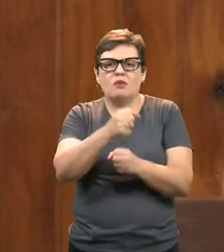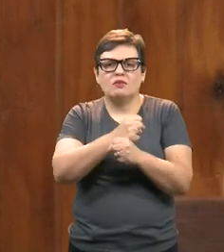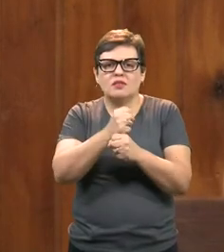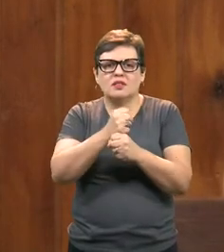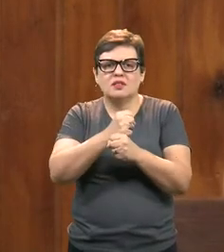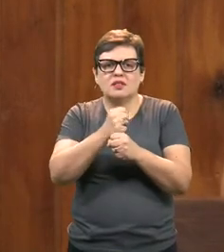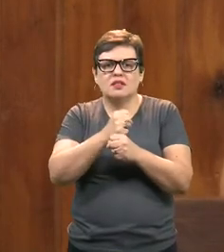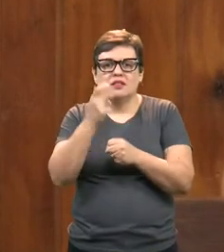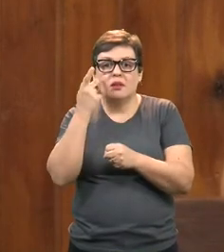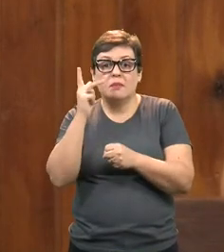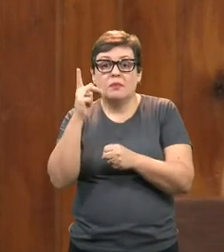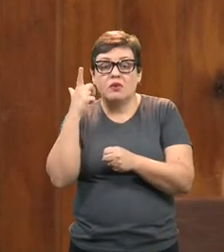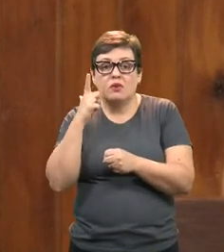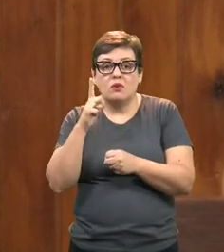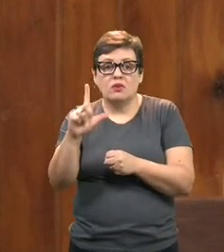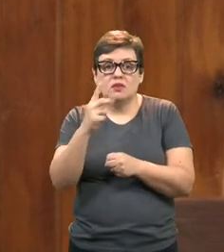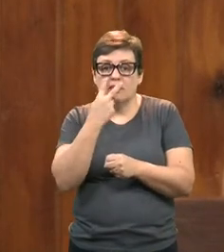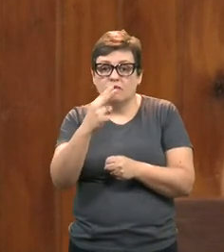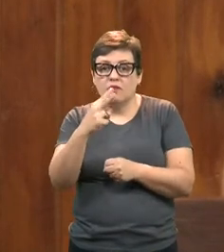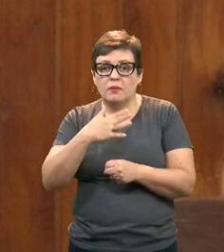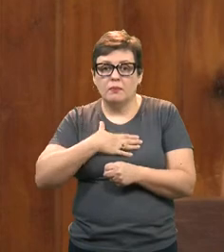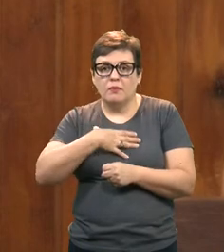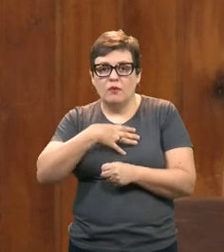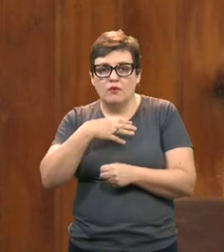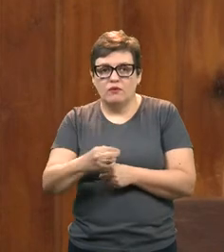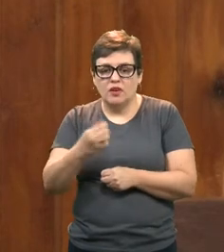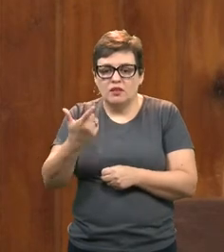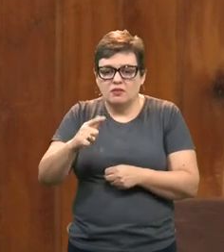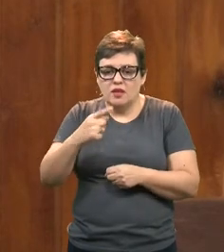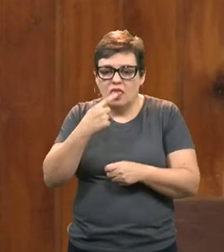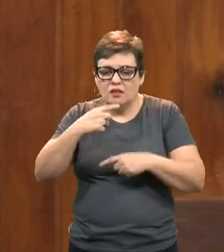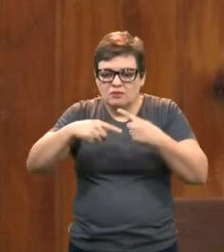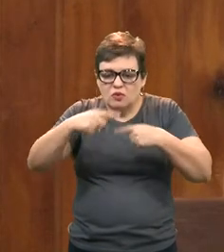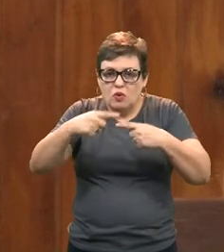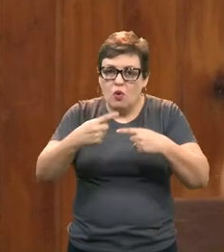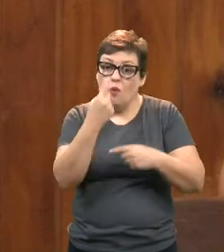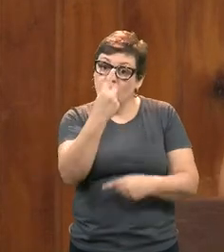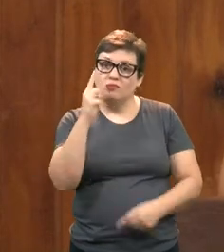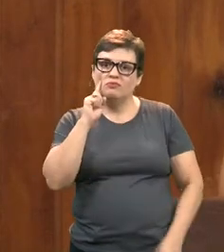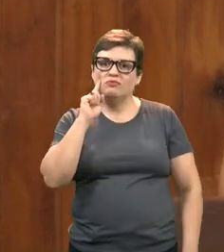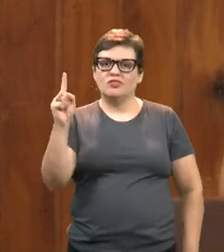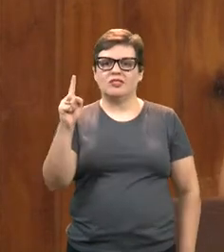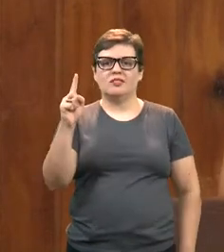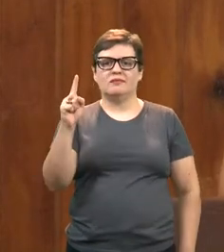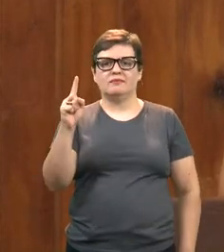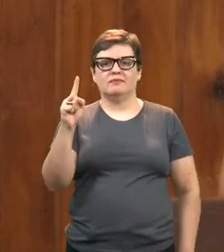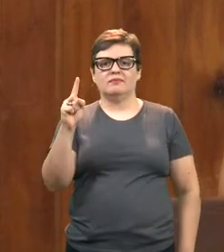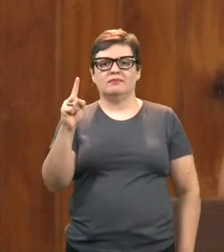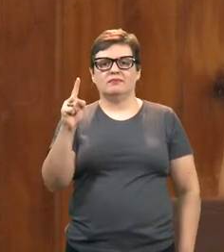11 anos, para eu conseguir ver o meu filho sem crise convulsiva, um dia que fosse.